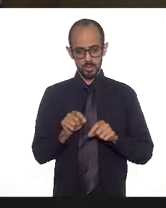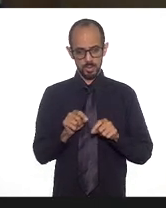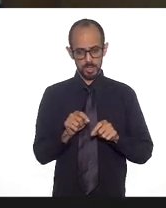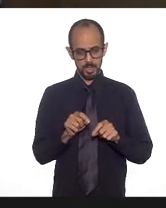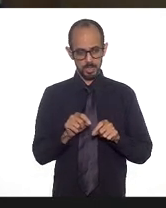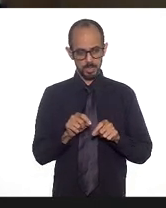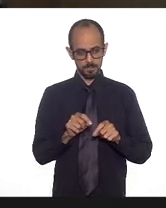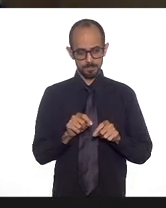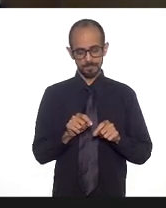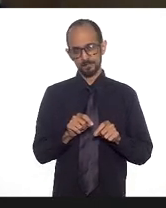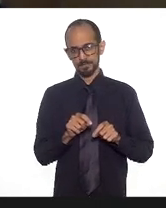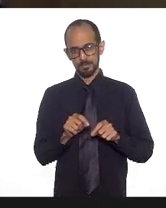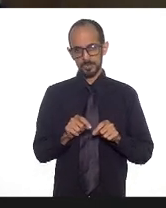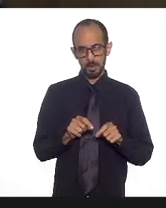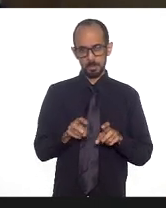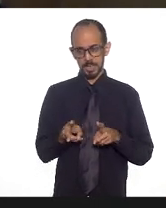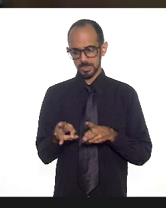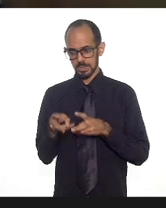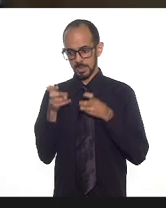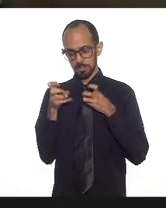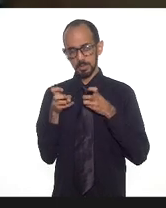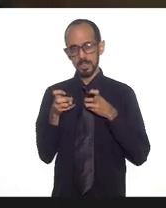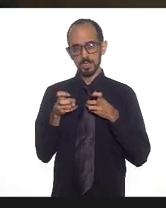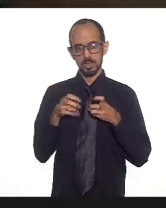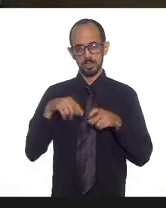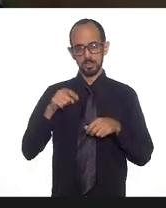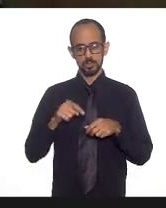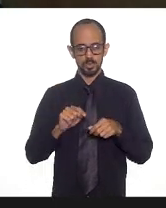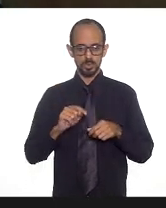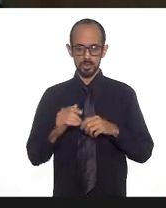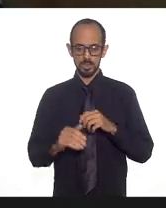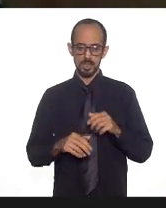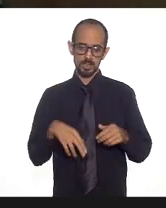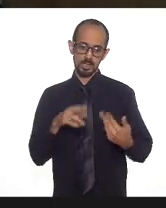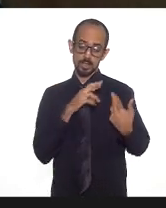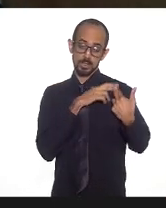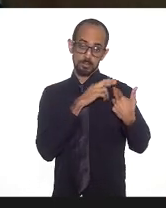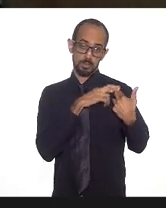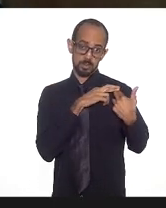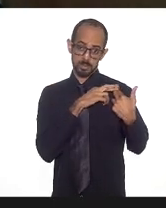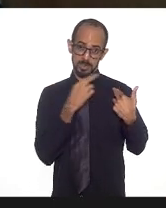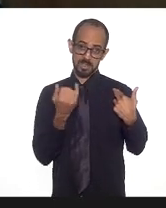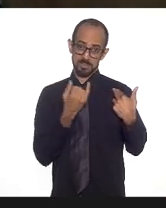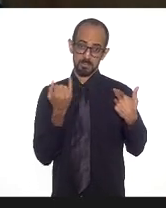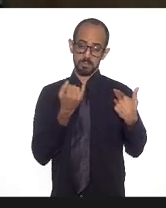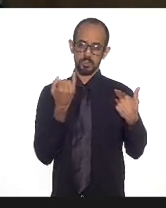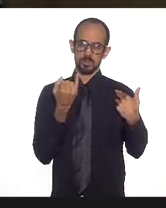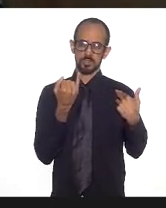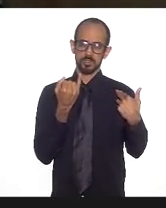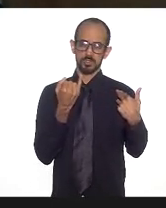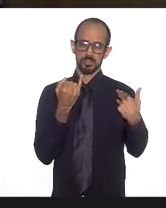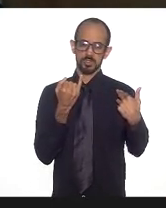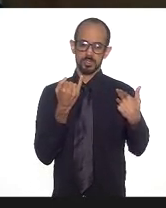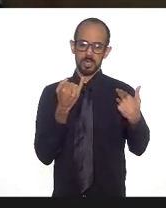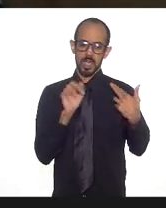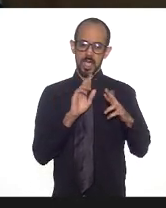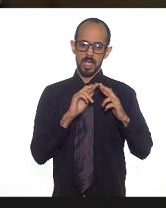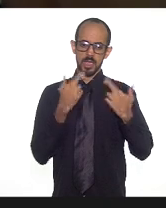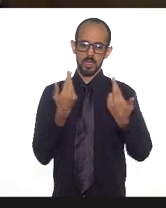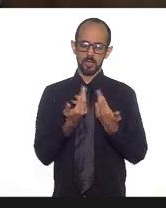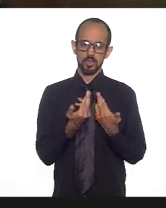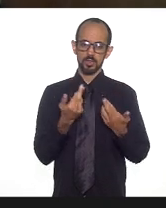nesse pressuposto fantástico da reunião de diferentes partes, de diferentes